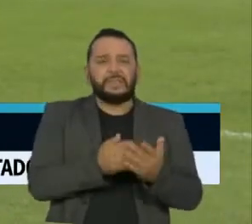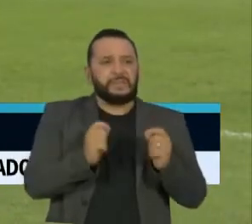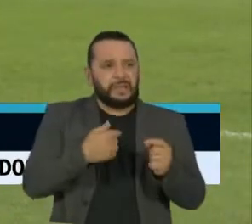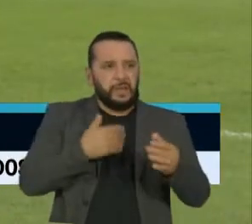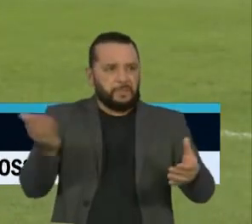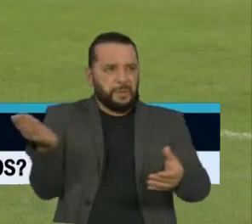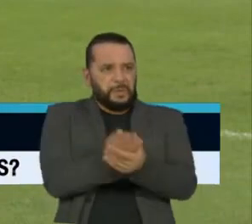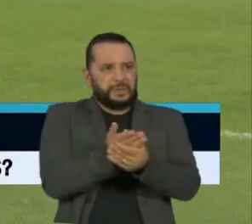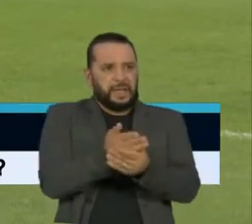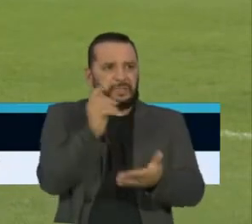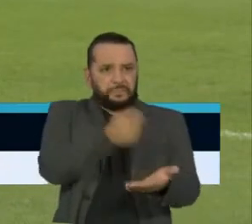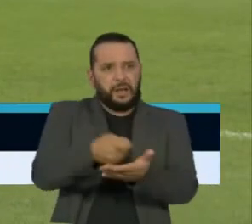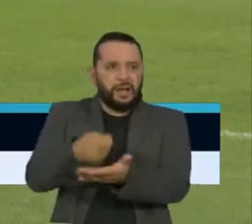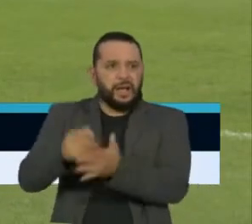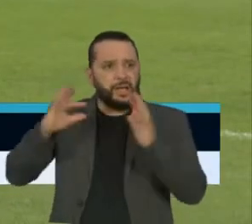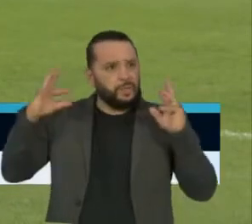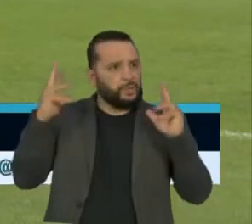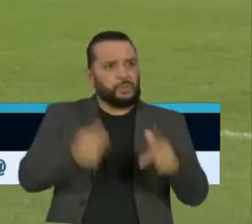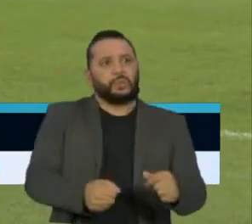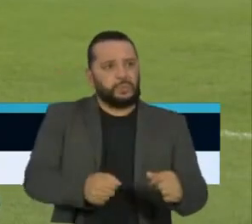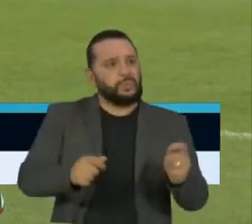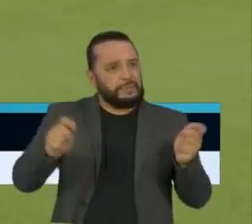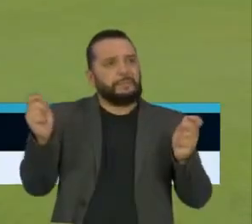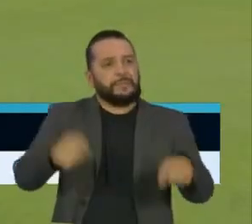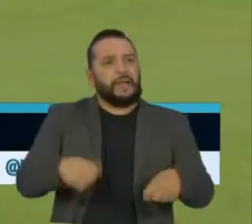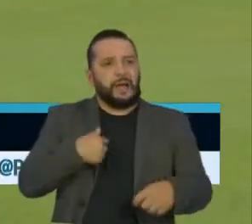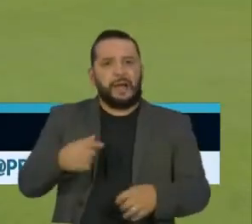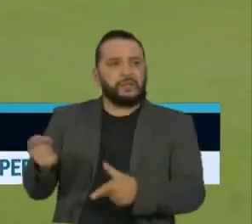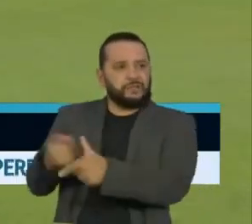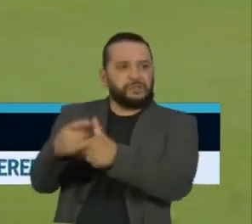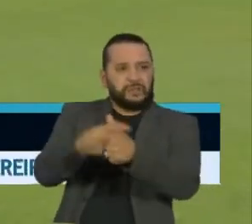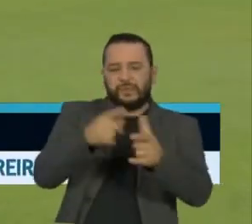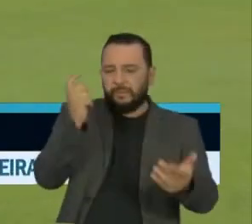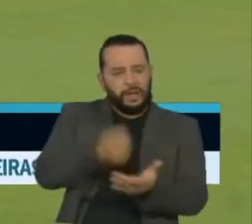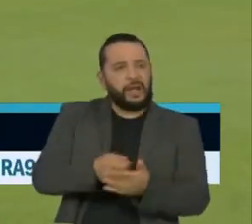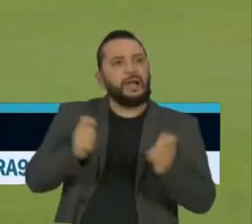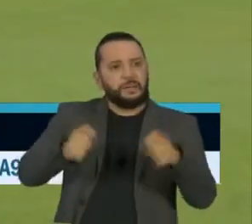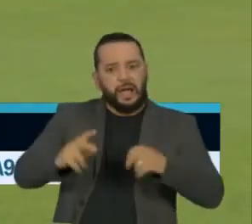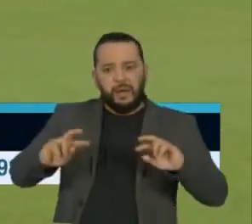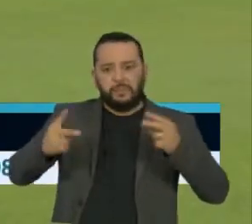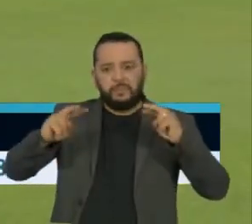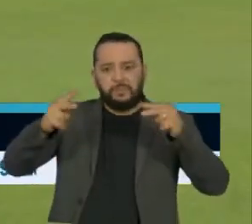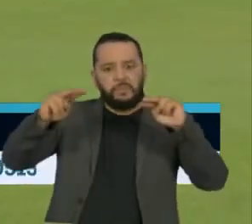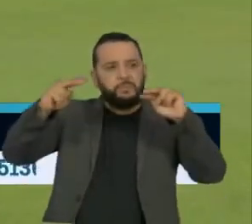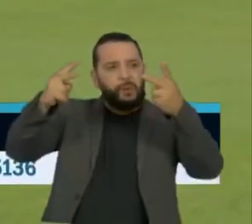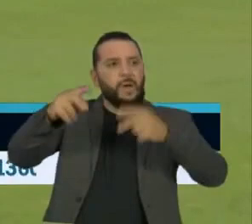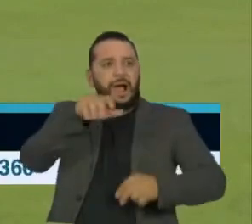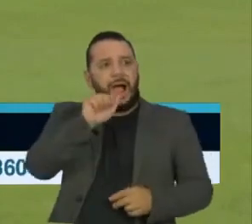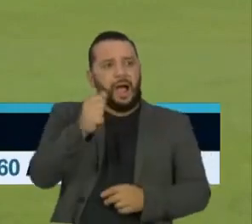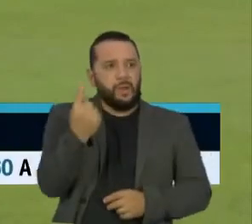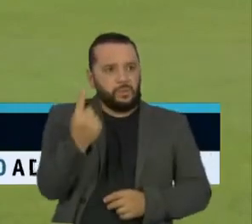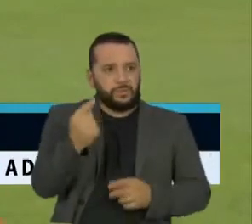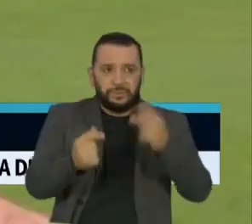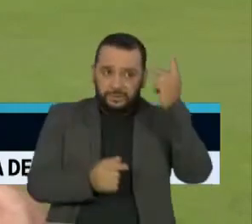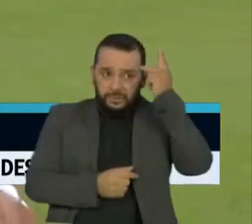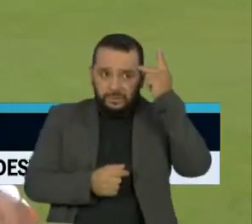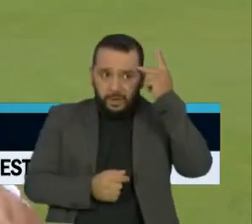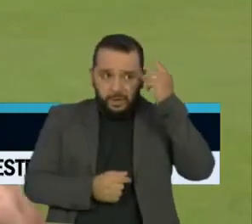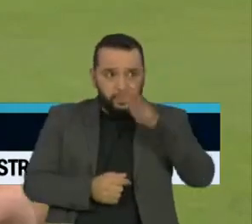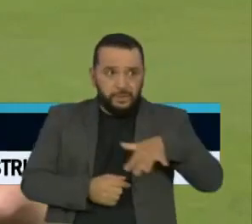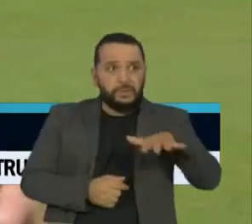processos, né? E conseguindo isso aí, a gente consegue pagar quem deve. E a gente tem esperança de subir para a Série A1 do Paulista e começar a